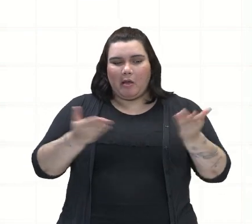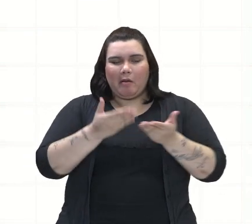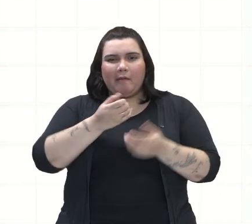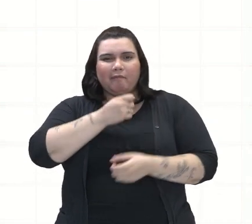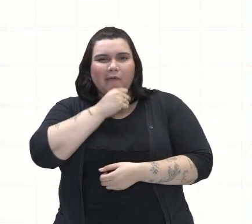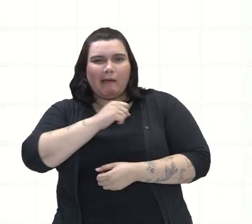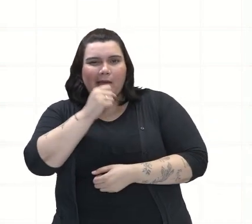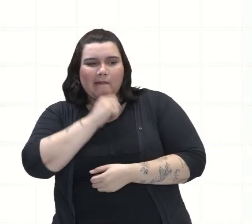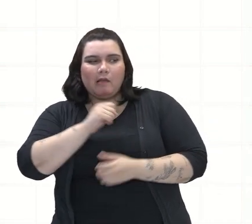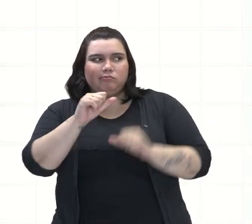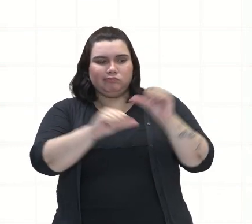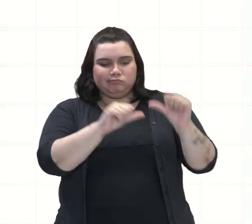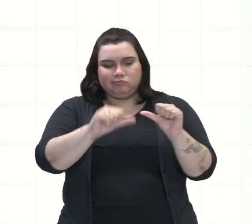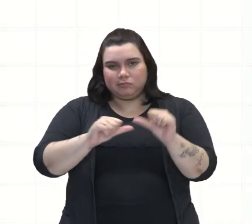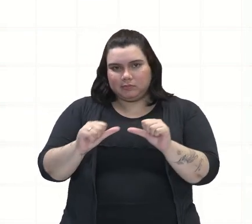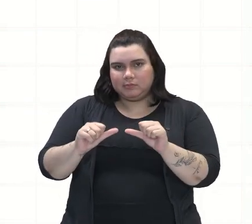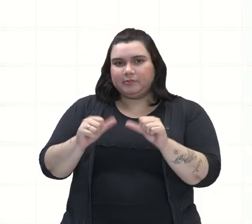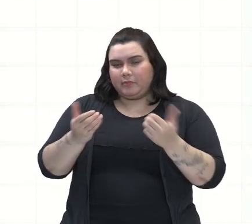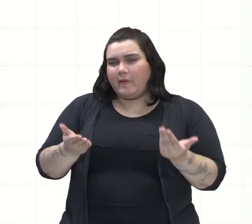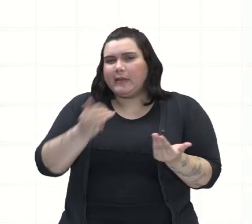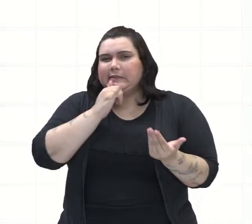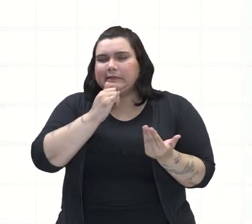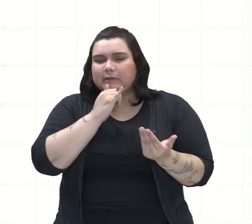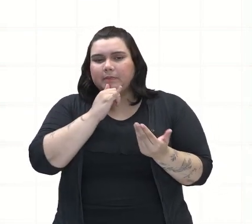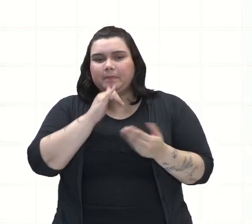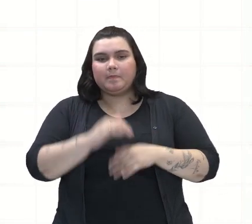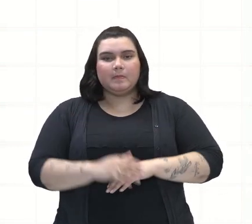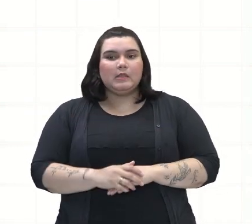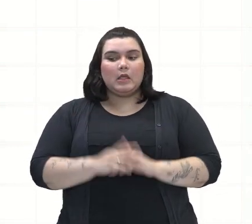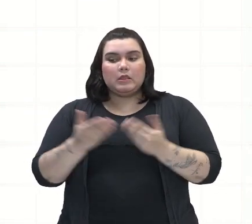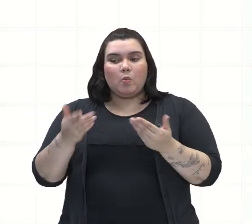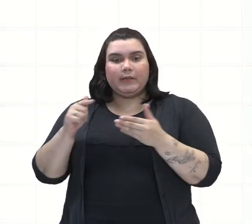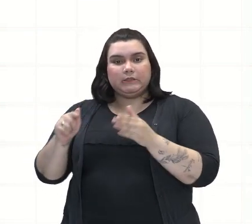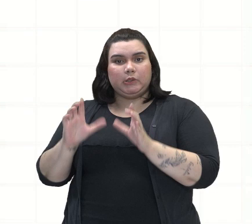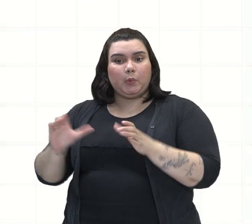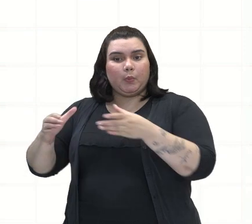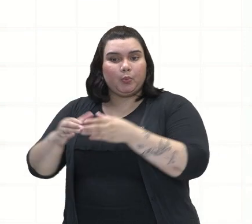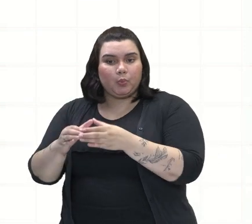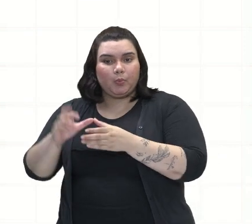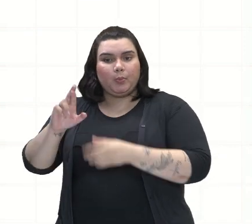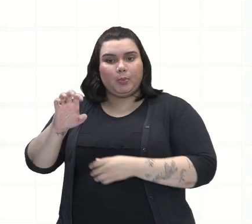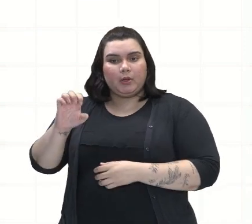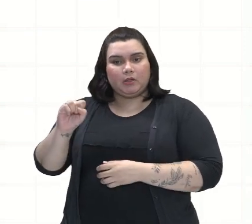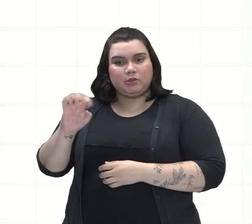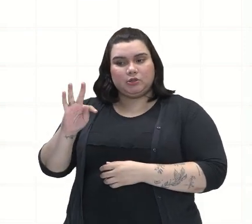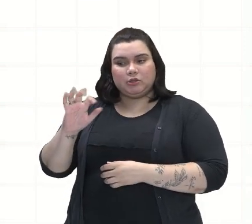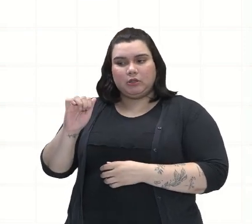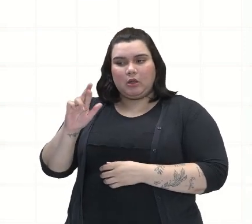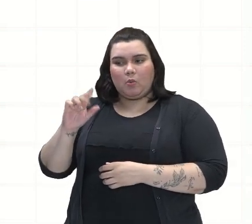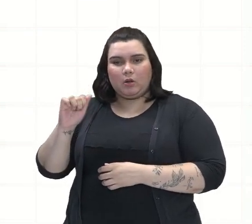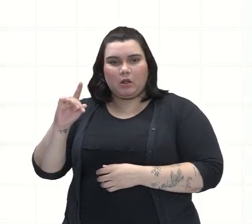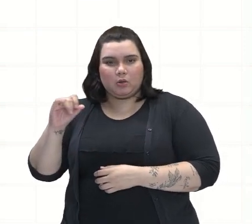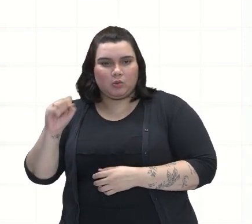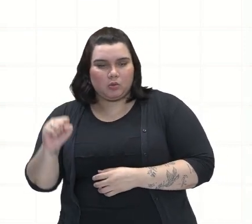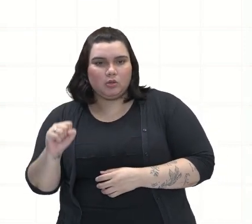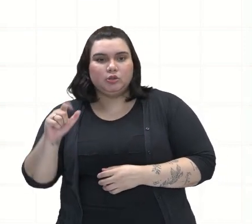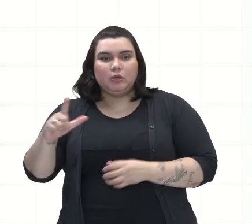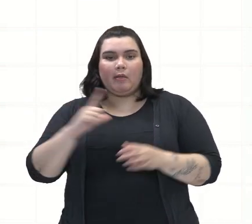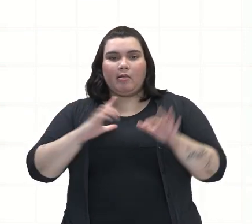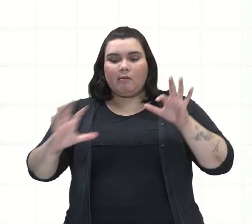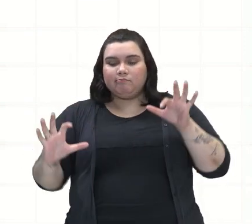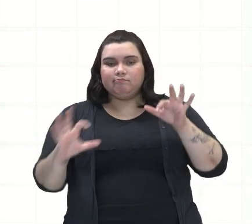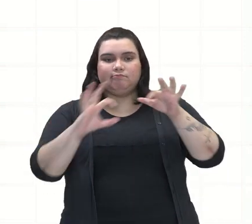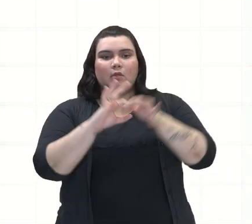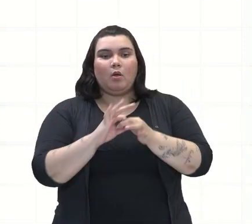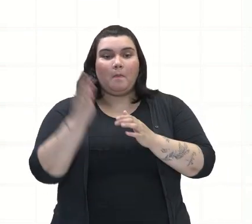Então, o grupo dos restauradores, eles estavam ligados justamente ao antigo partido português